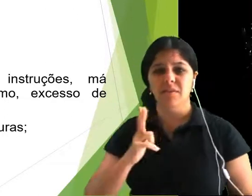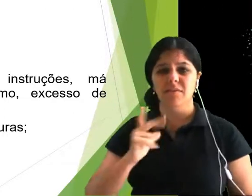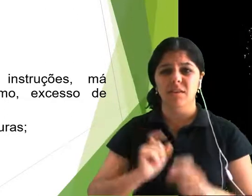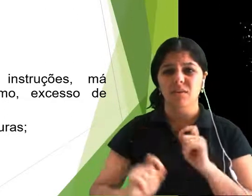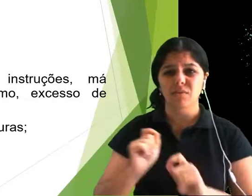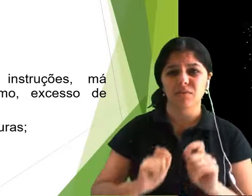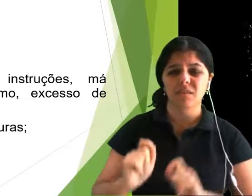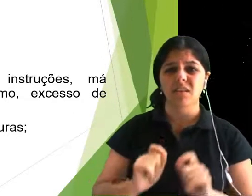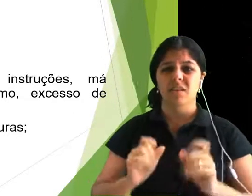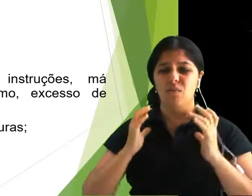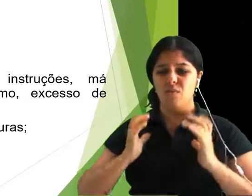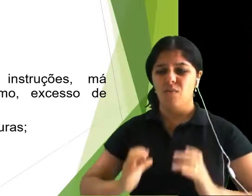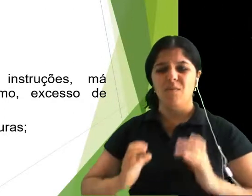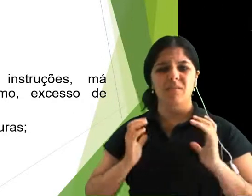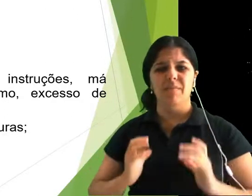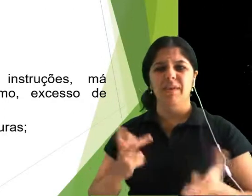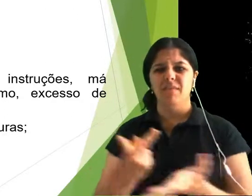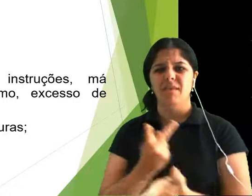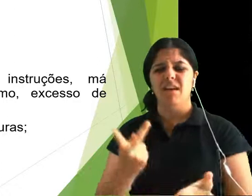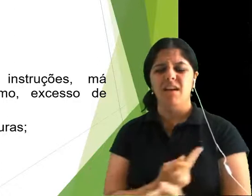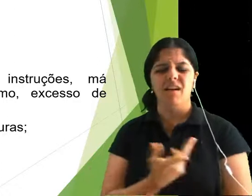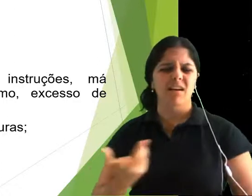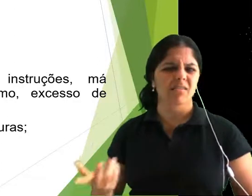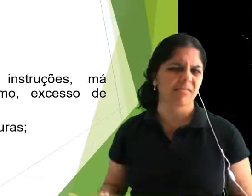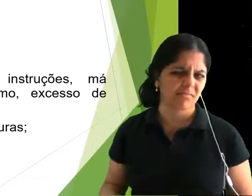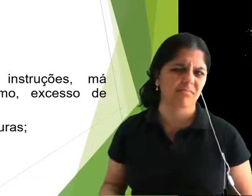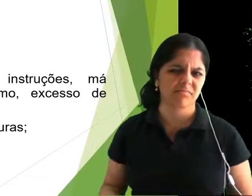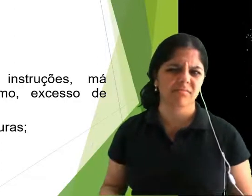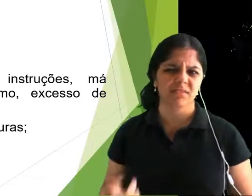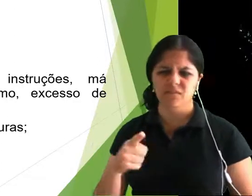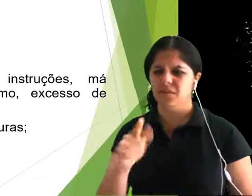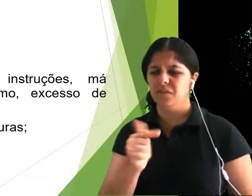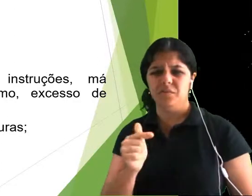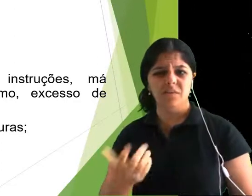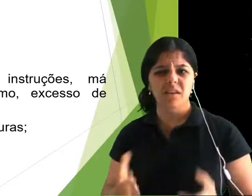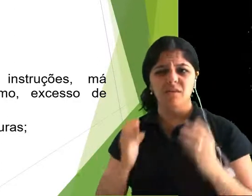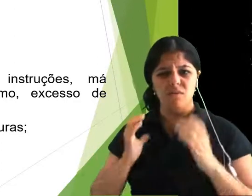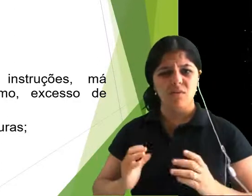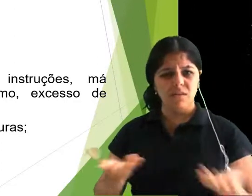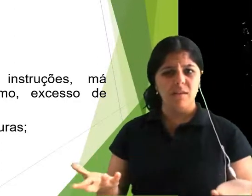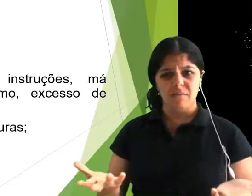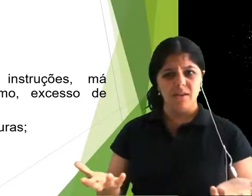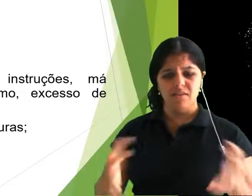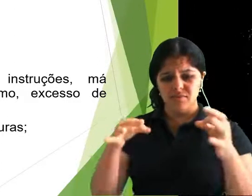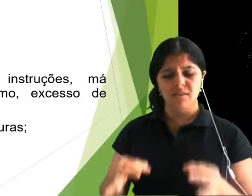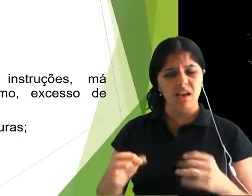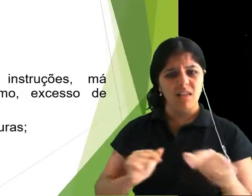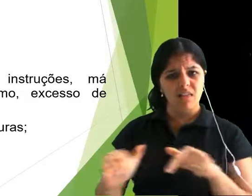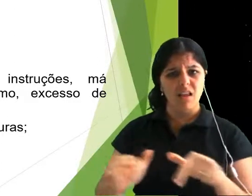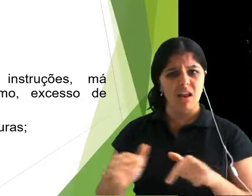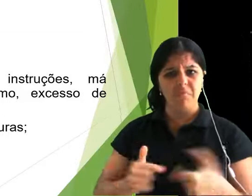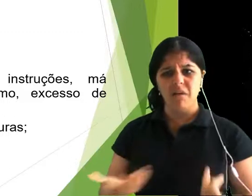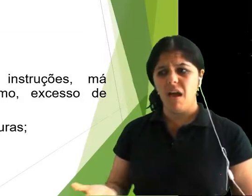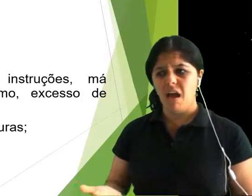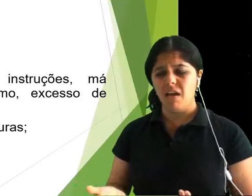predominantes são atitude imprópria. O que é isso, gente? É você não ter a postura correta no seu local de trabalho. Então,